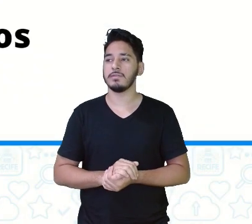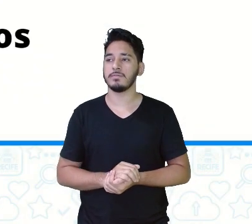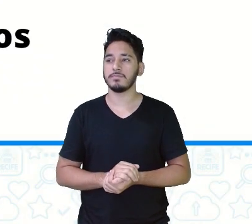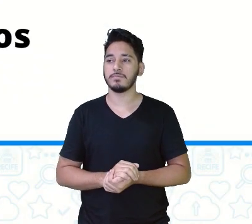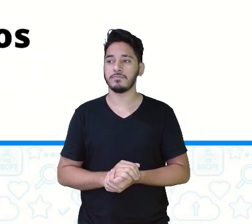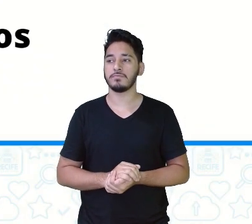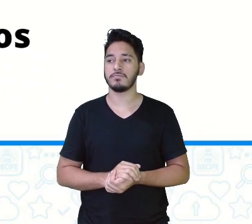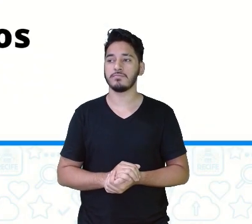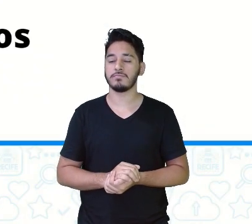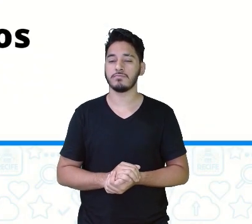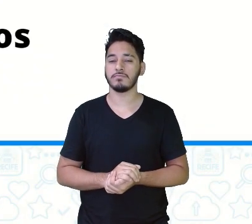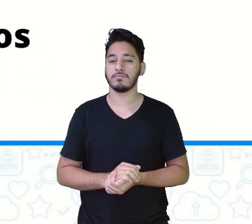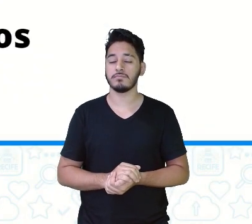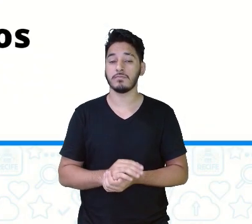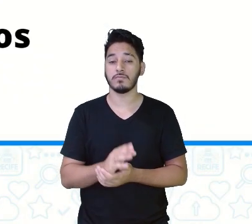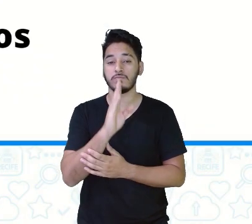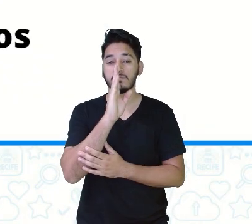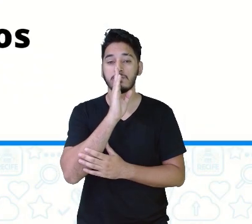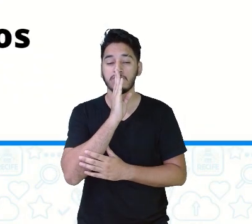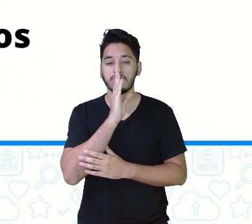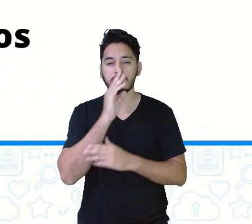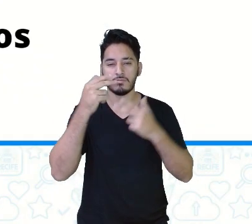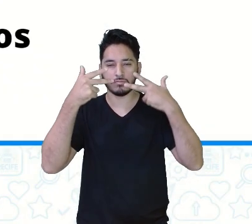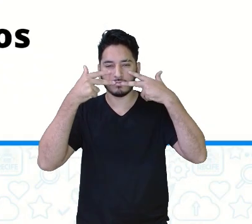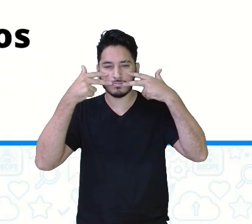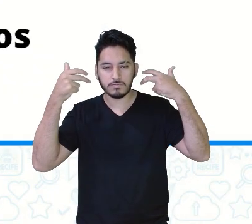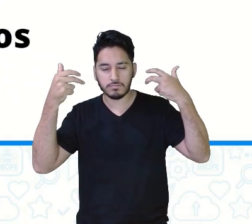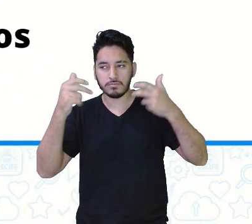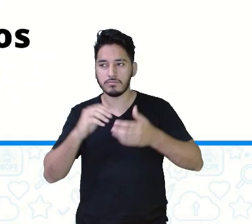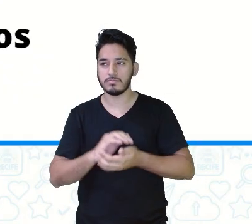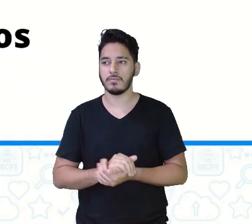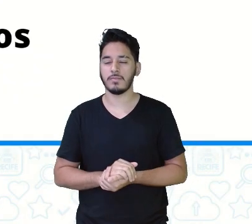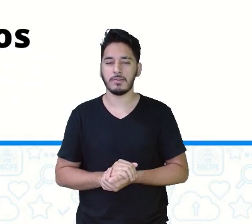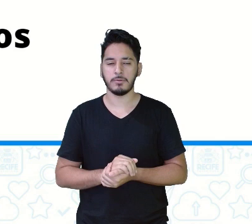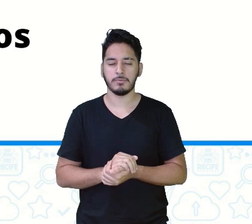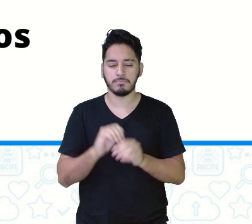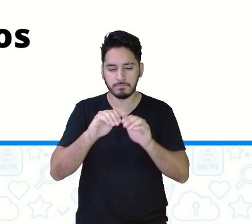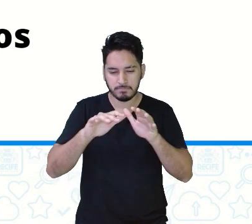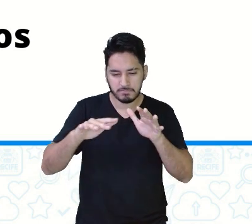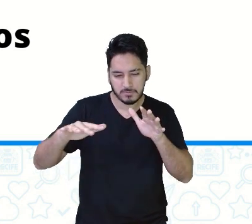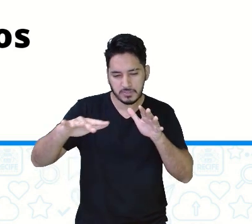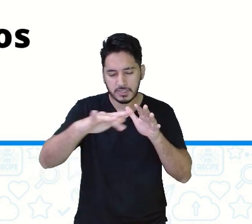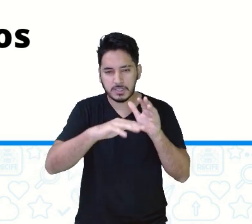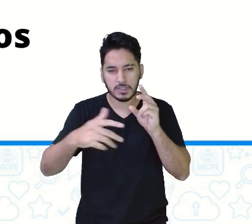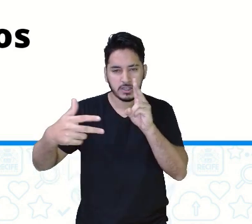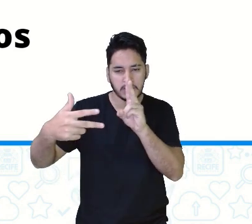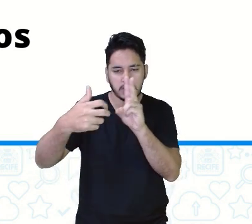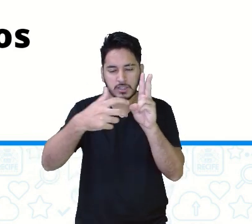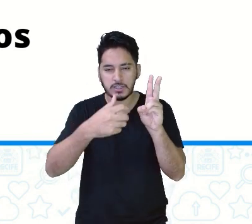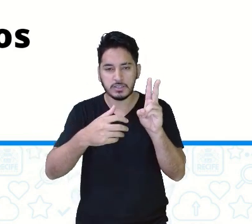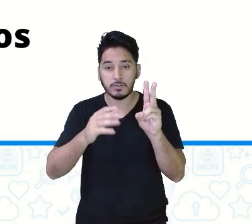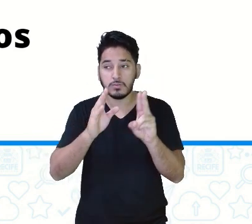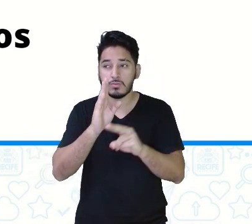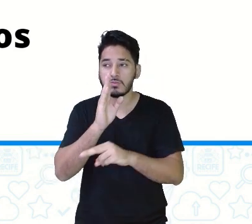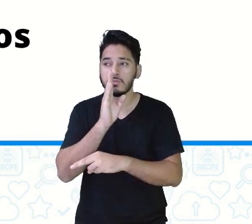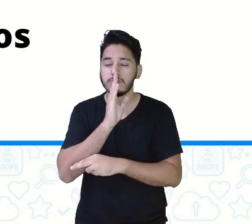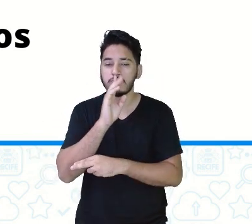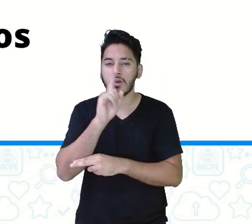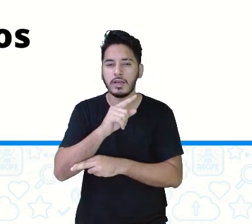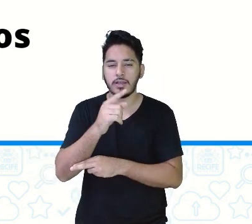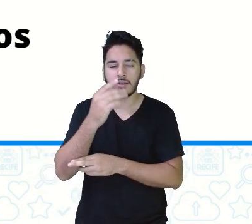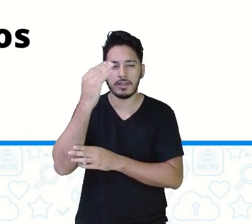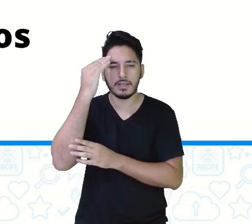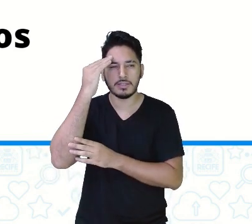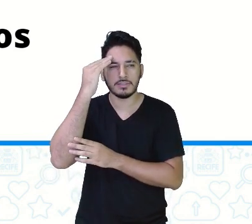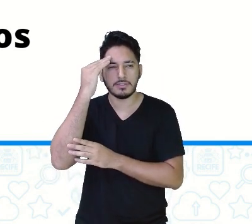Olha só. Silêncio guerreiro. No território indígena, o silêncio é